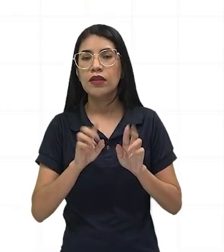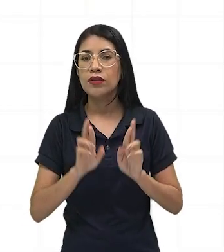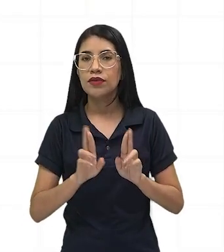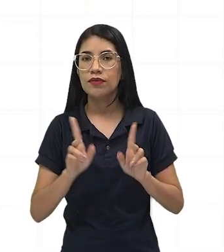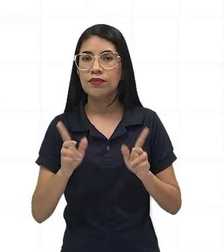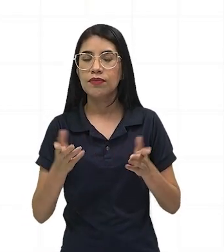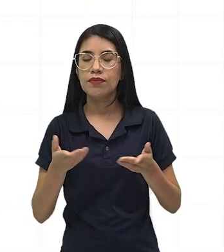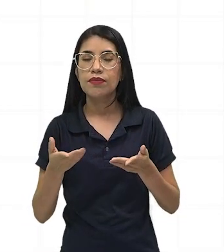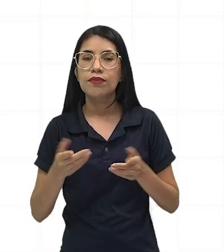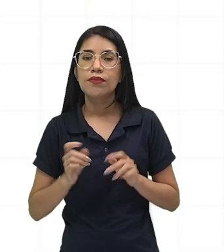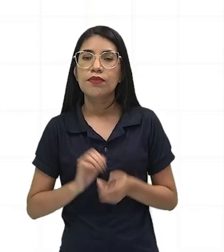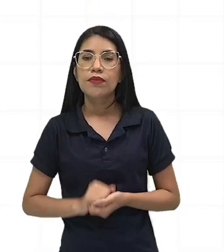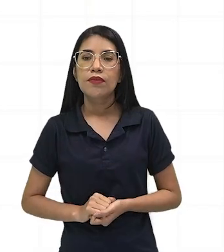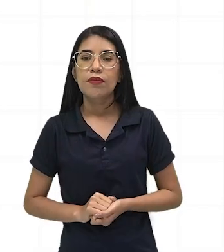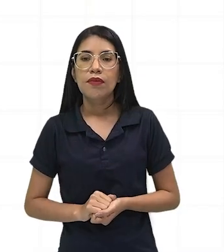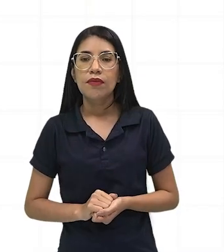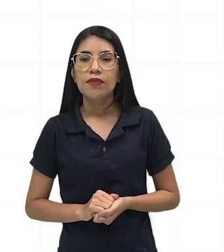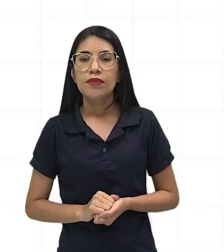traçada.